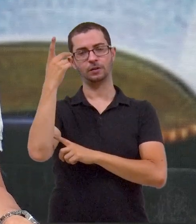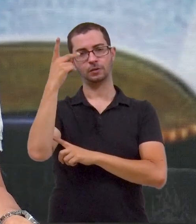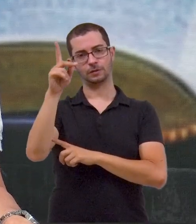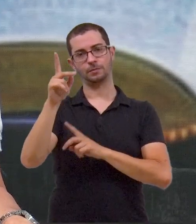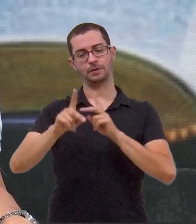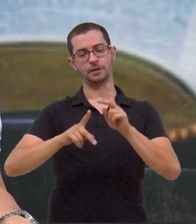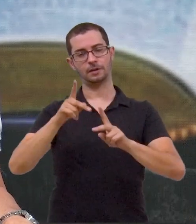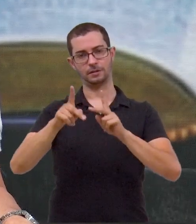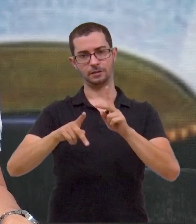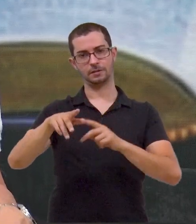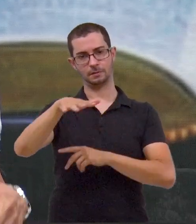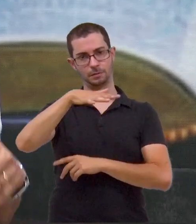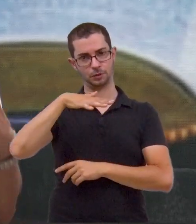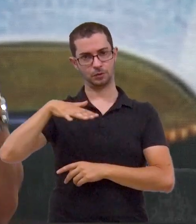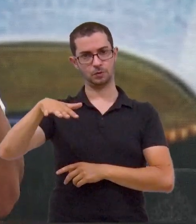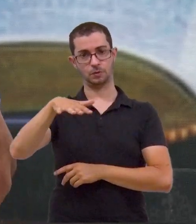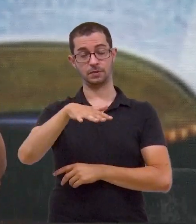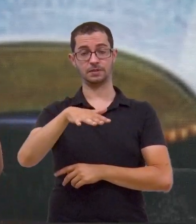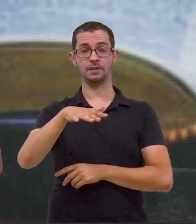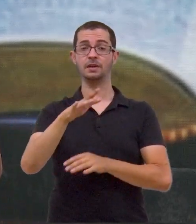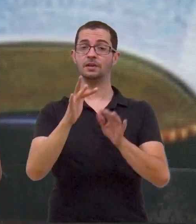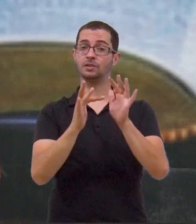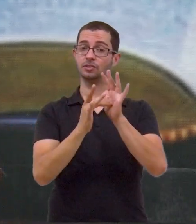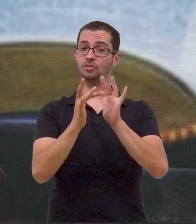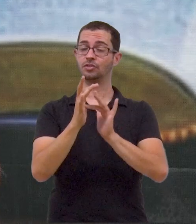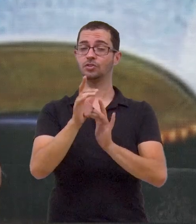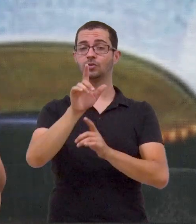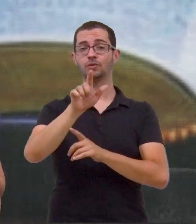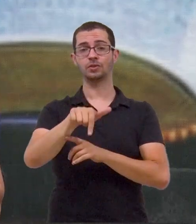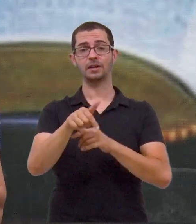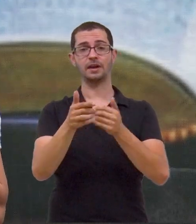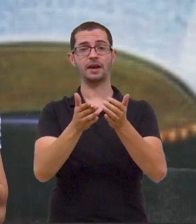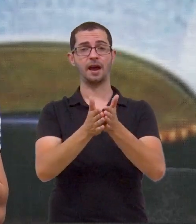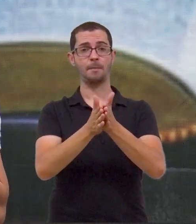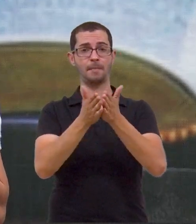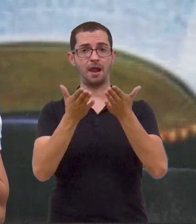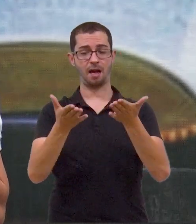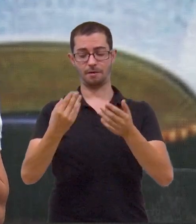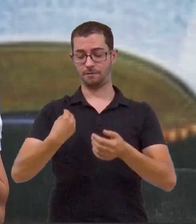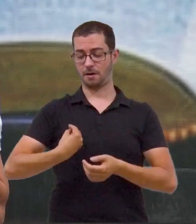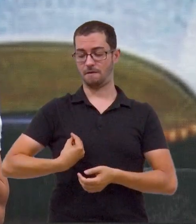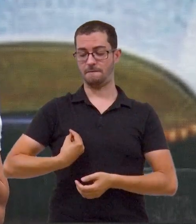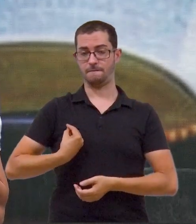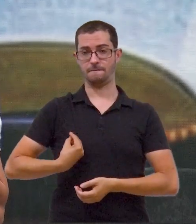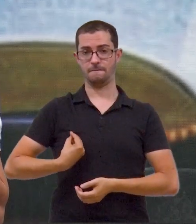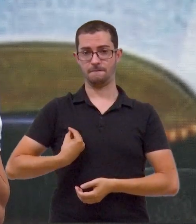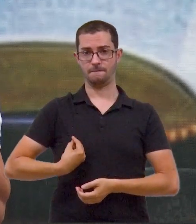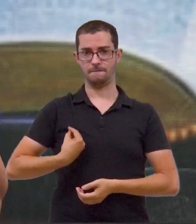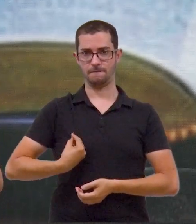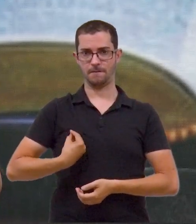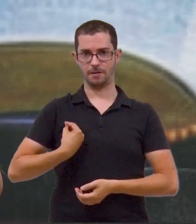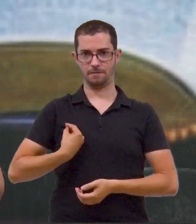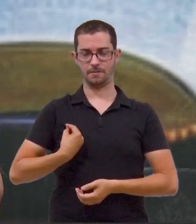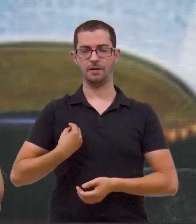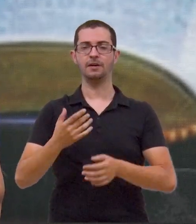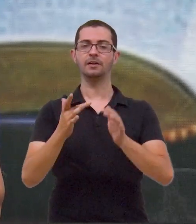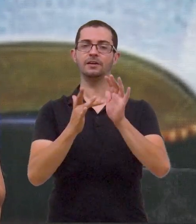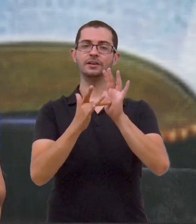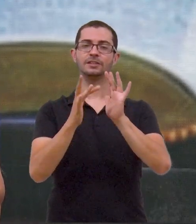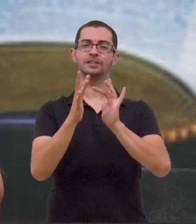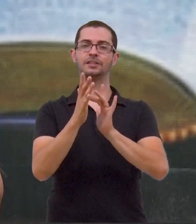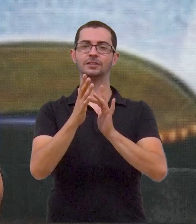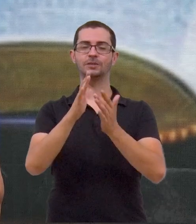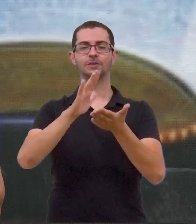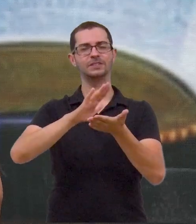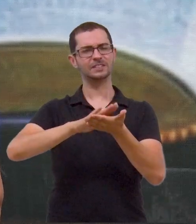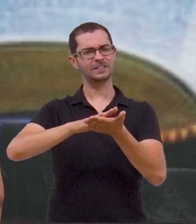humanidade. Ele é a palavra que se encarnou. E ele traduz de uma maneira